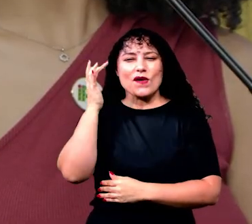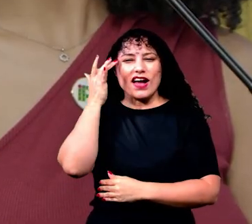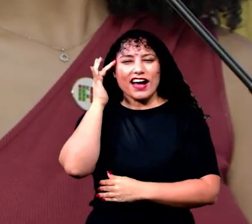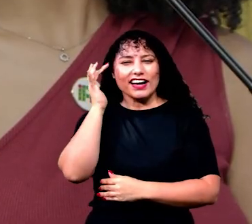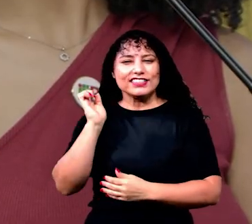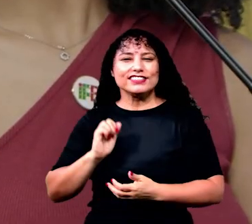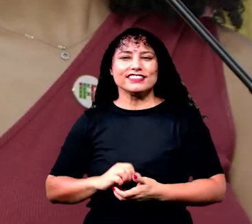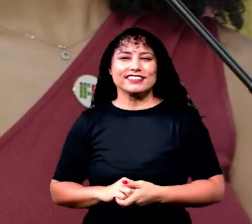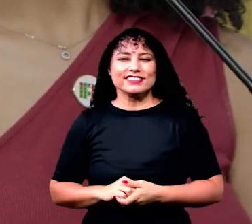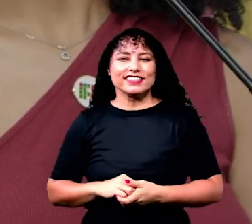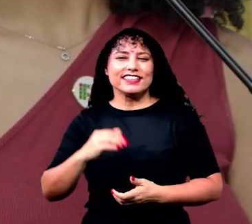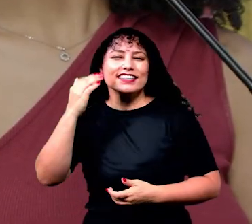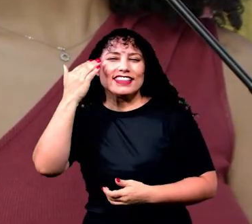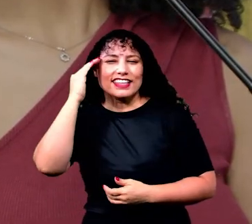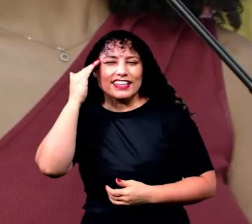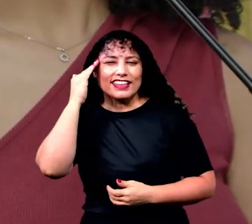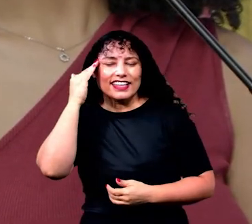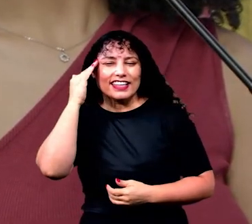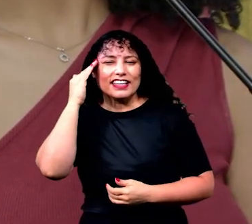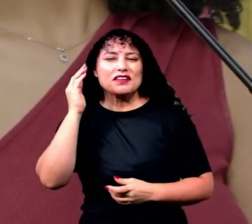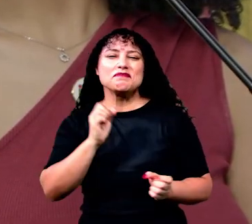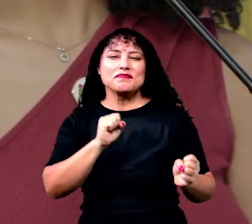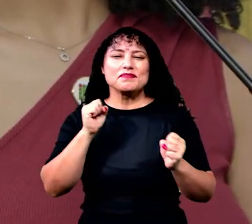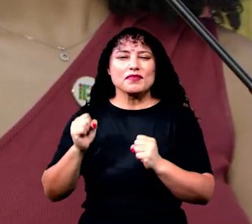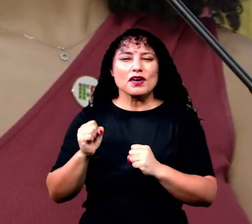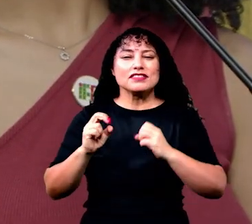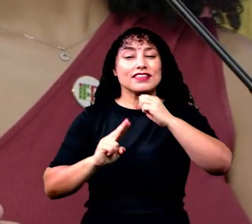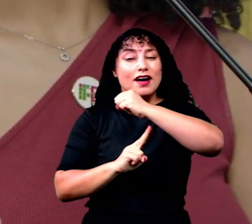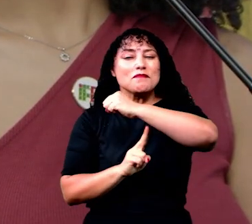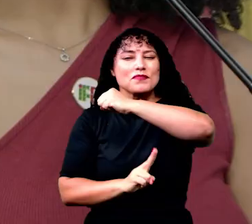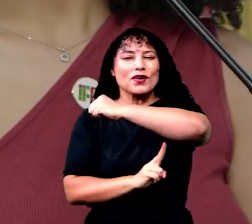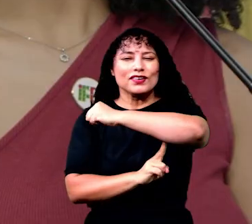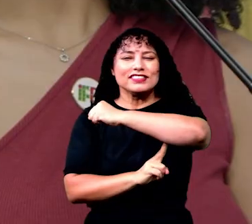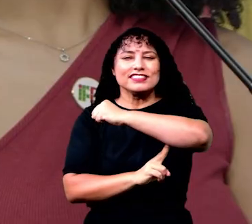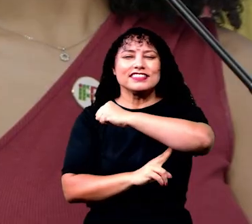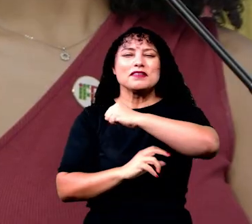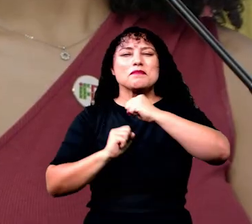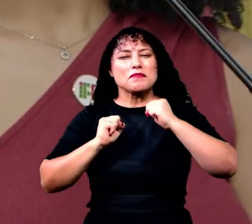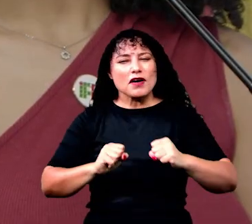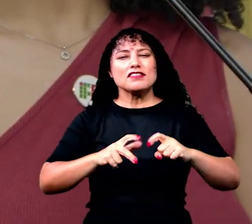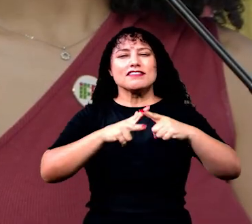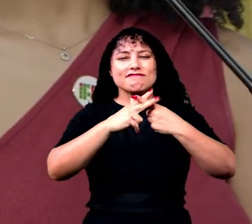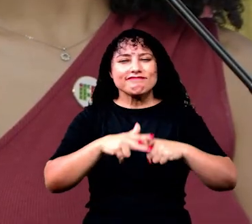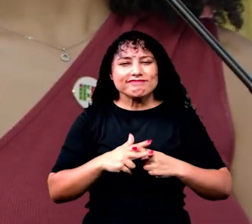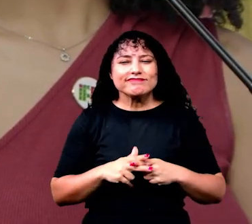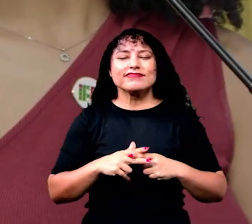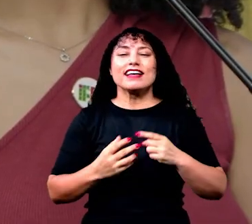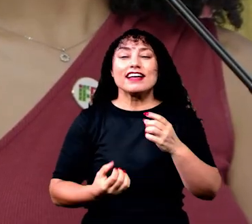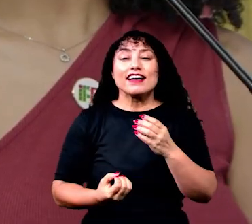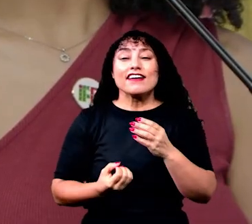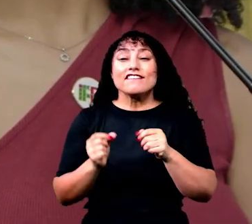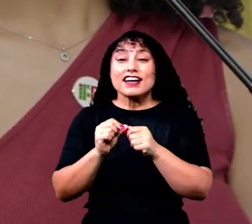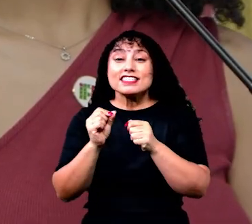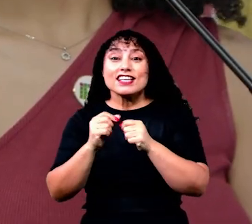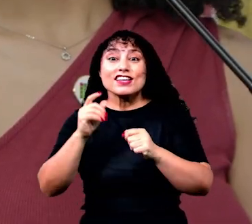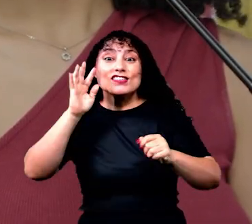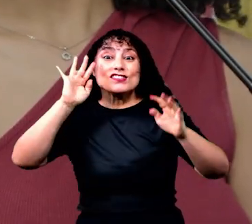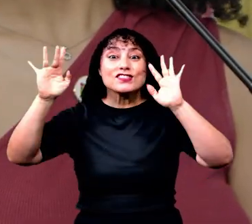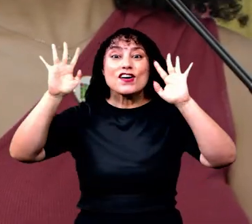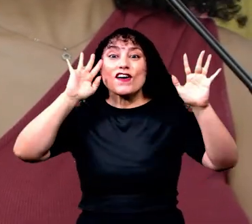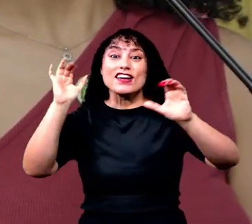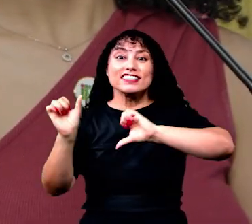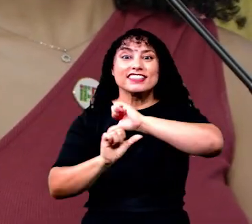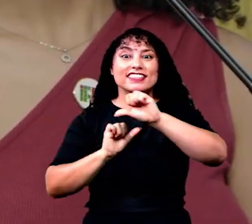acho que, entender que ele pode ser essa ponte, né, ele pode ser essa ferramenta para realizações de alguns